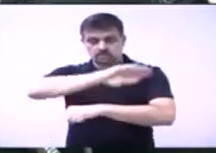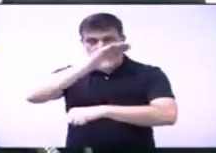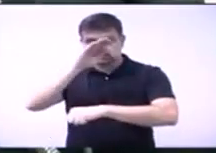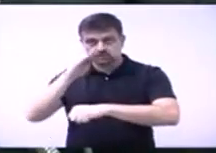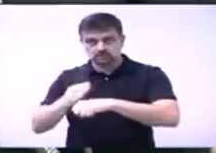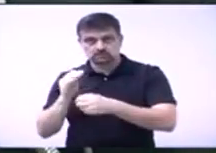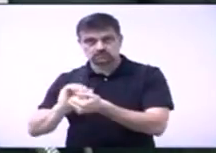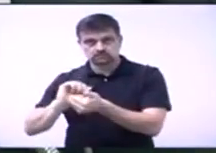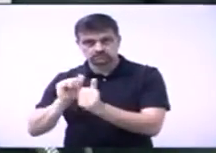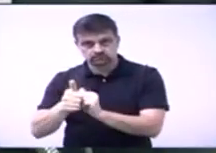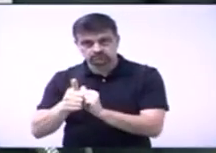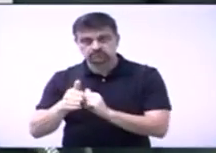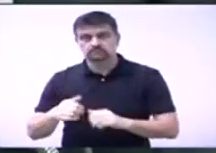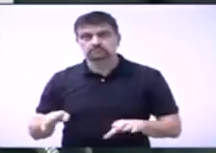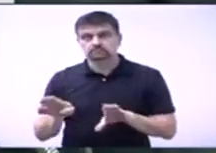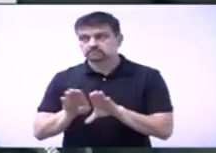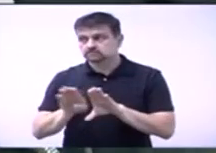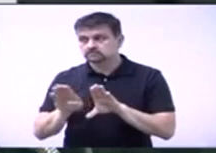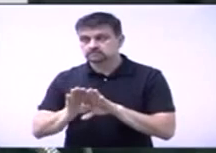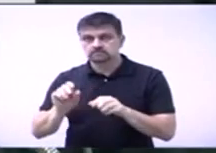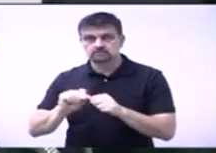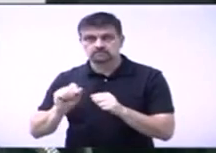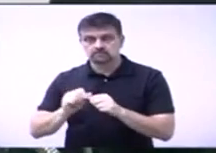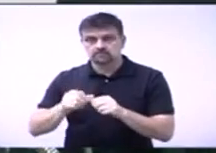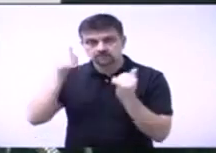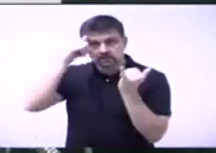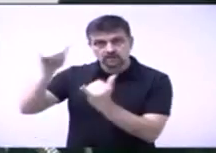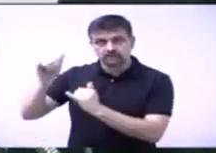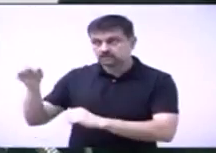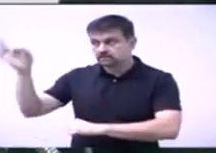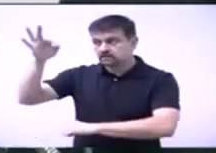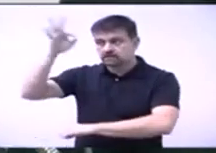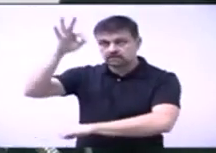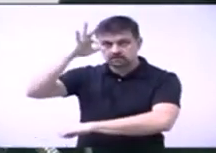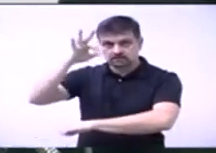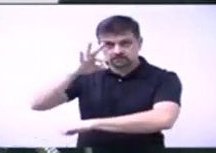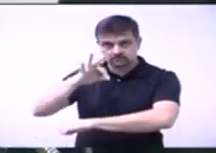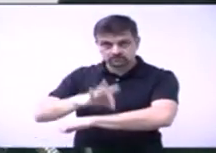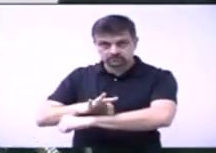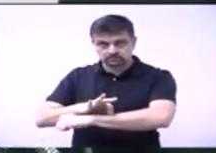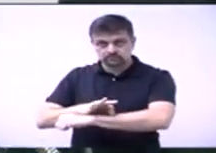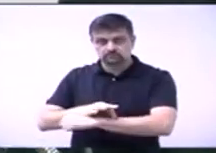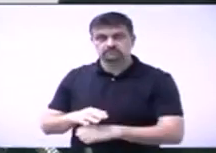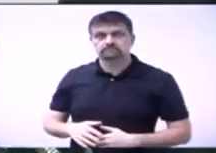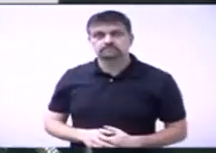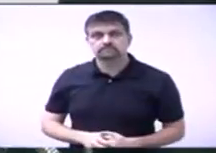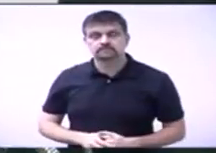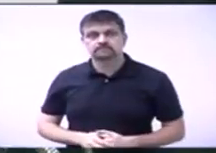Amate, para eliminar possíveis criadores do mosquito Aedes aegypti.